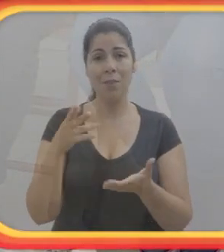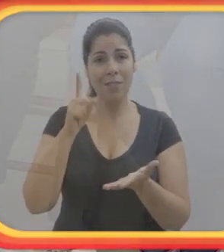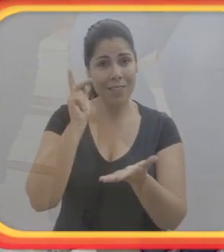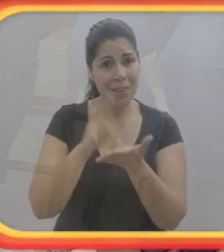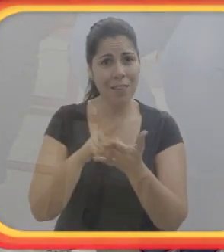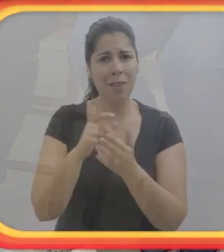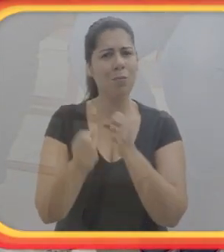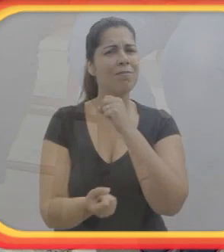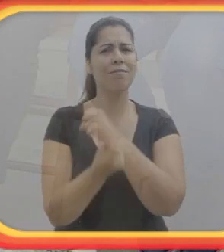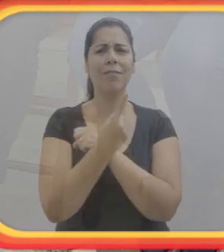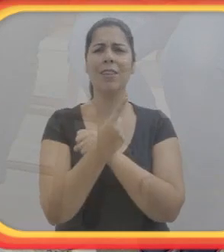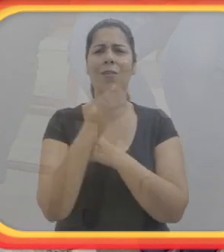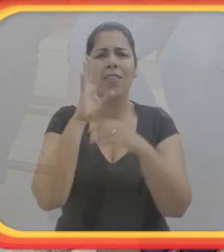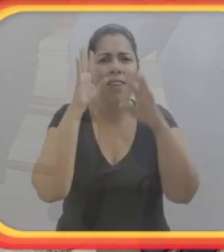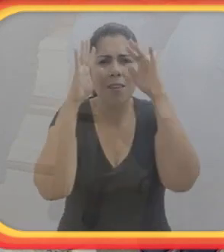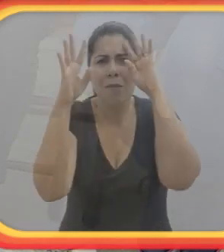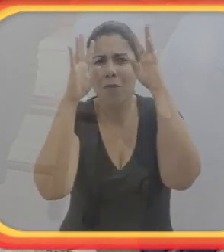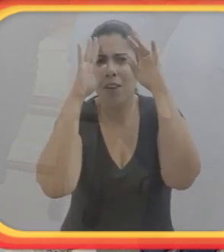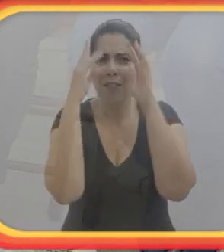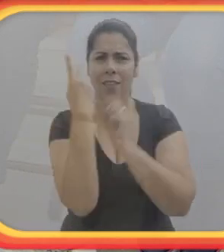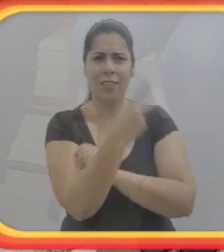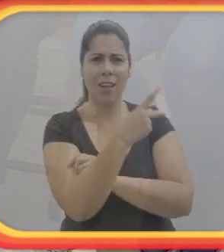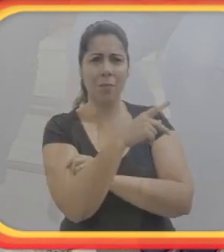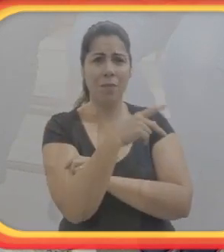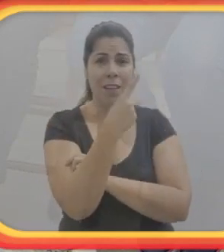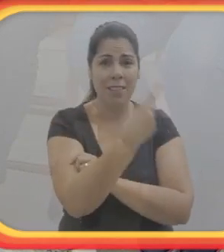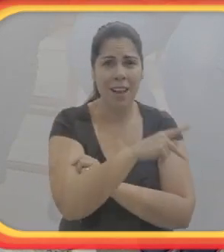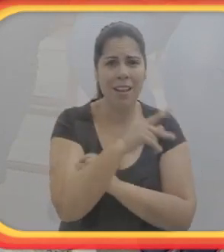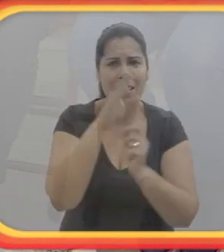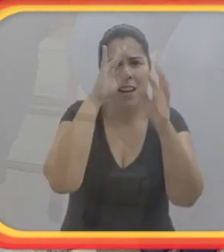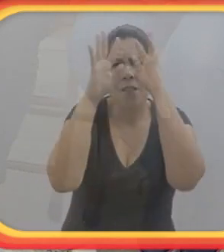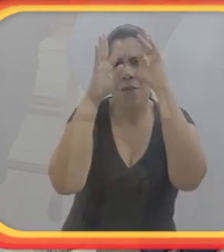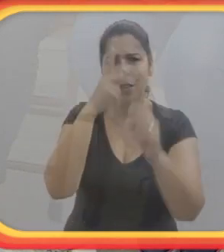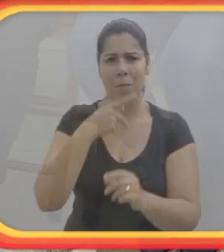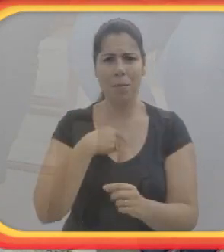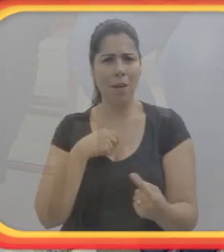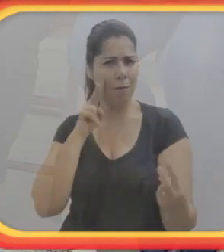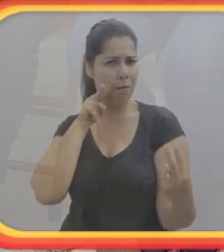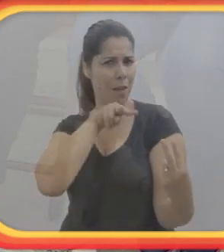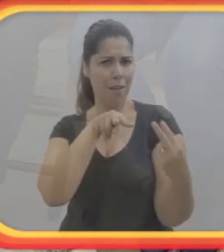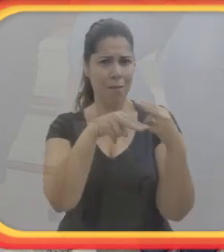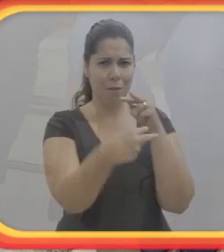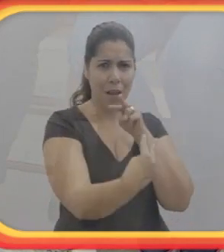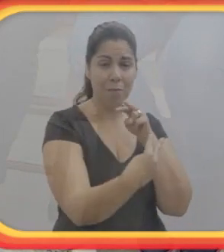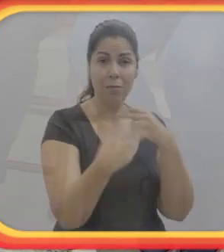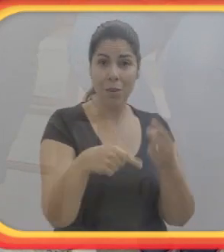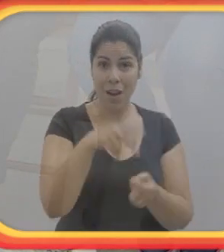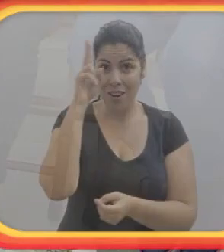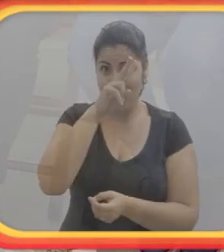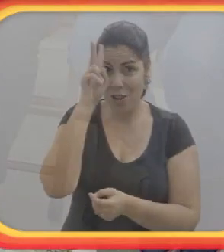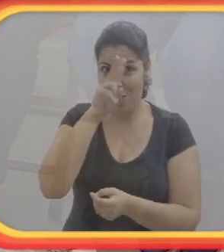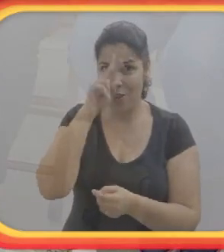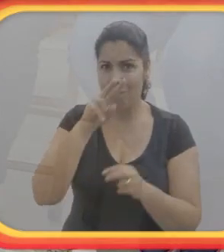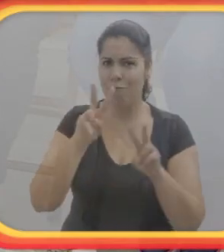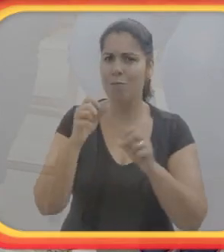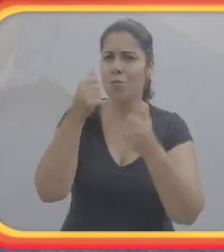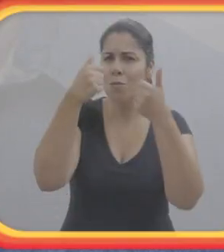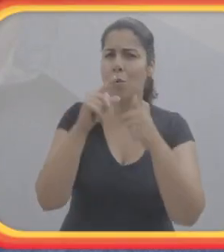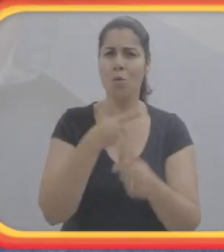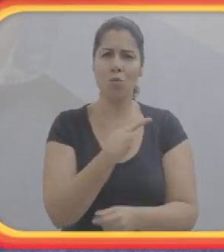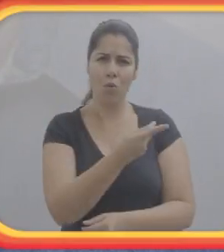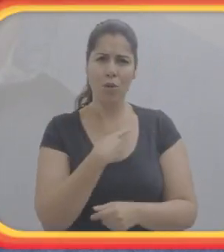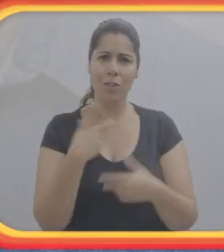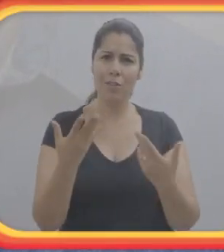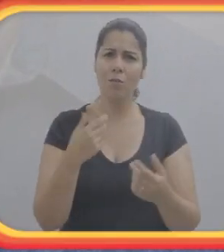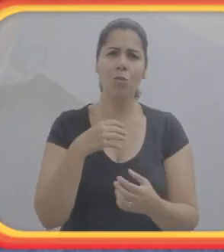dele e a dele se reflete na minha. Então, a história do livro é um pouco a história de nós dois, né? Eu não queria que fosse um livro sobre ele sem que eu tivesse presente.